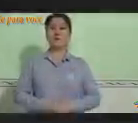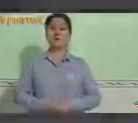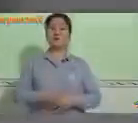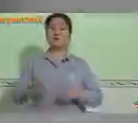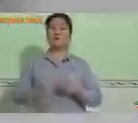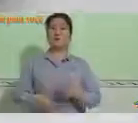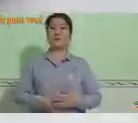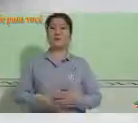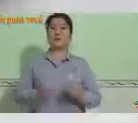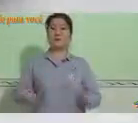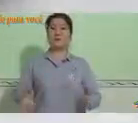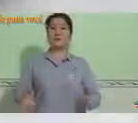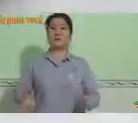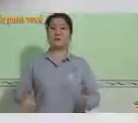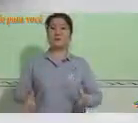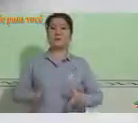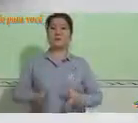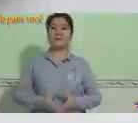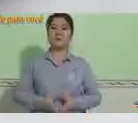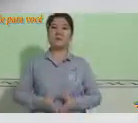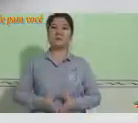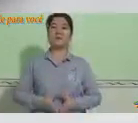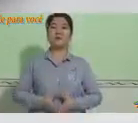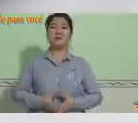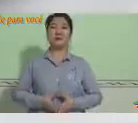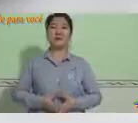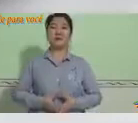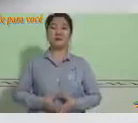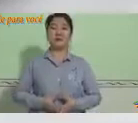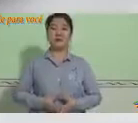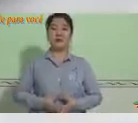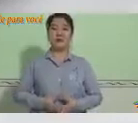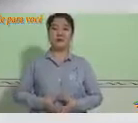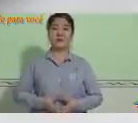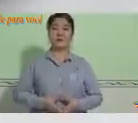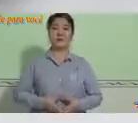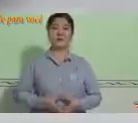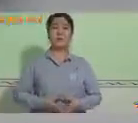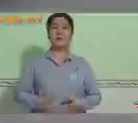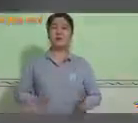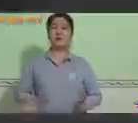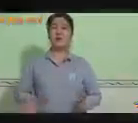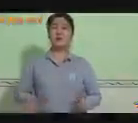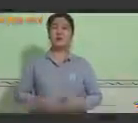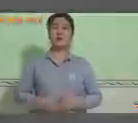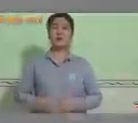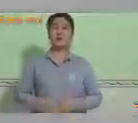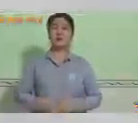Conheça outros benefícios da atividade física. Criado por 2. Equipe Editorial Doutor Saúde.